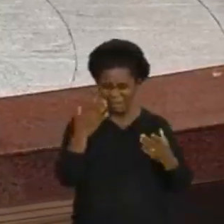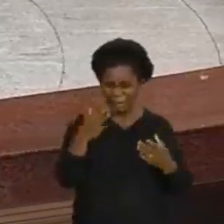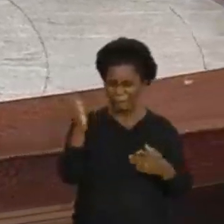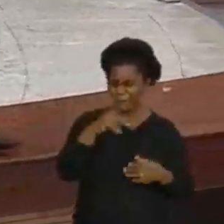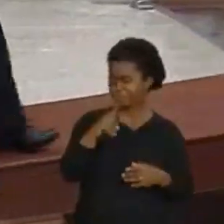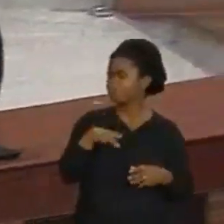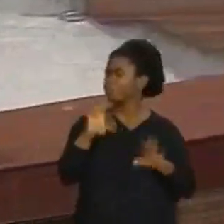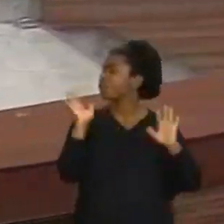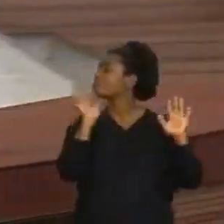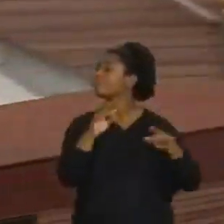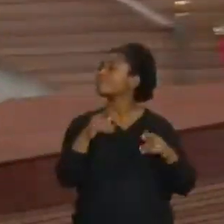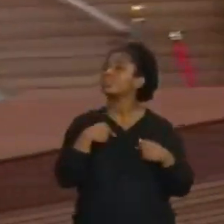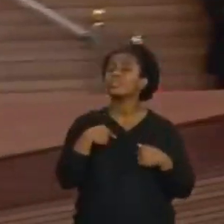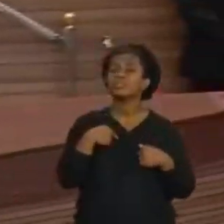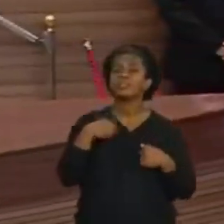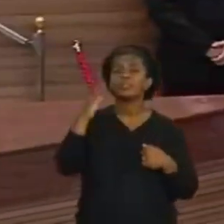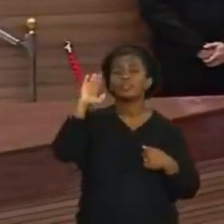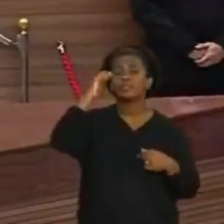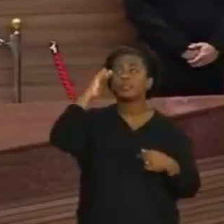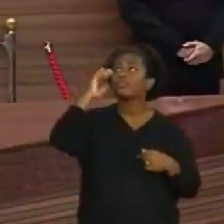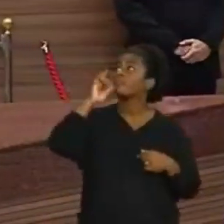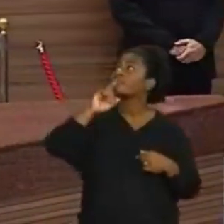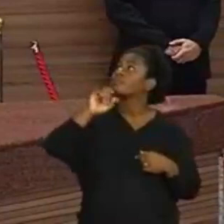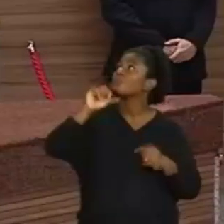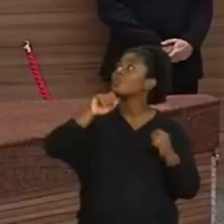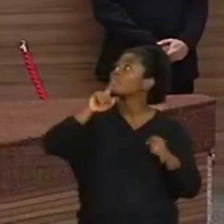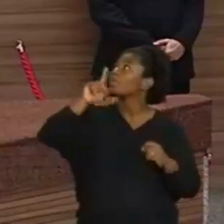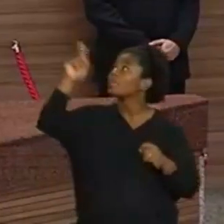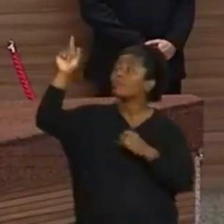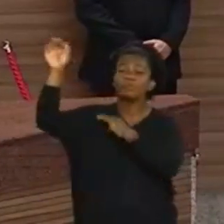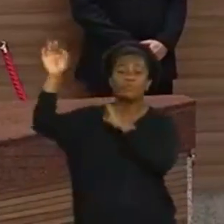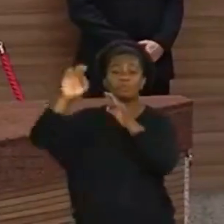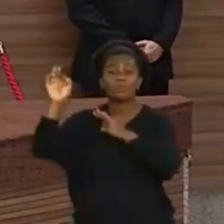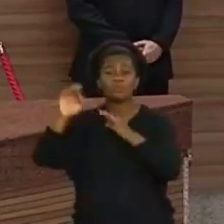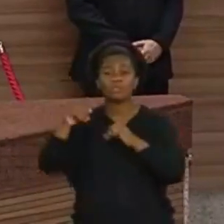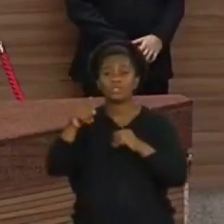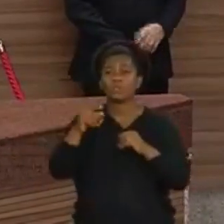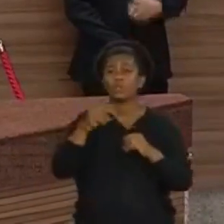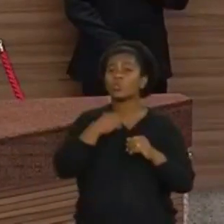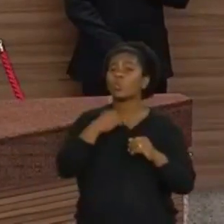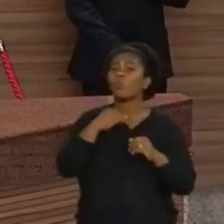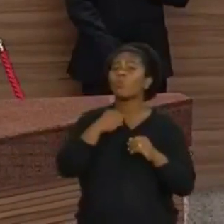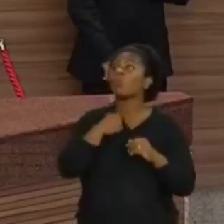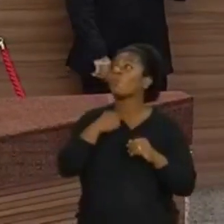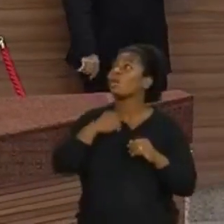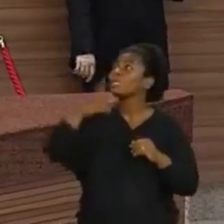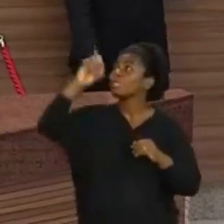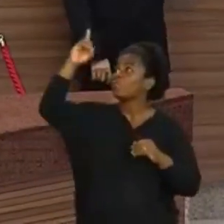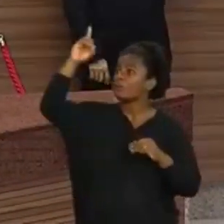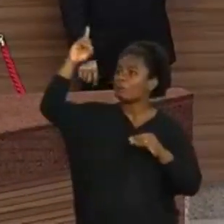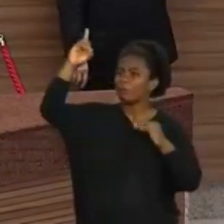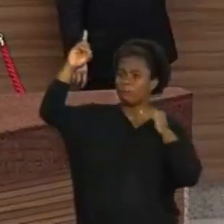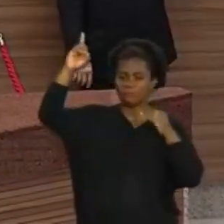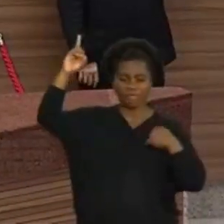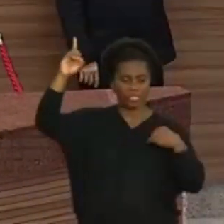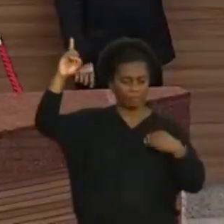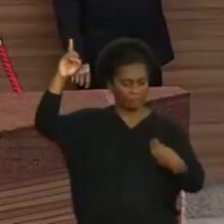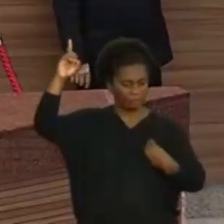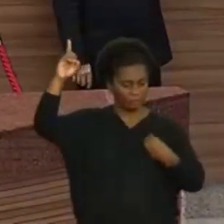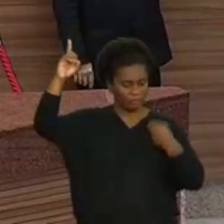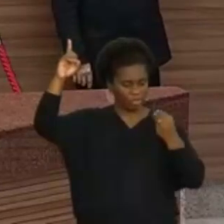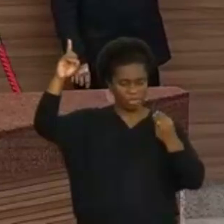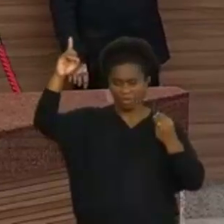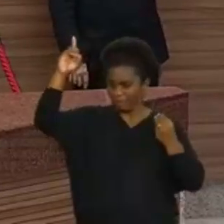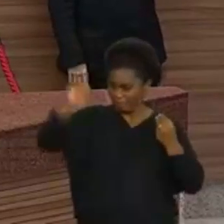você entendeu o quê? O plano, você não pode trazer Deus para o seu nível, você não pode trazer Deus para a sua vidinha